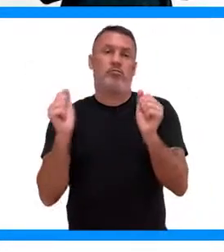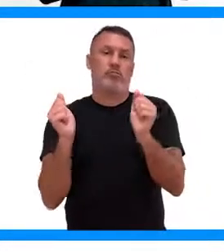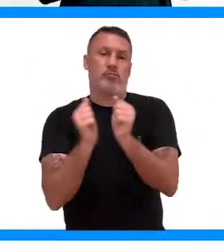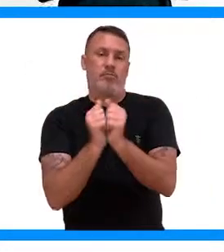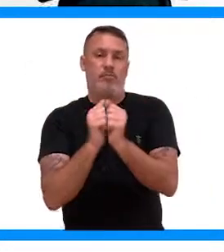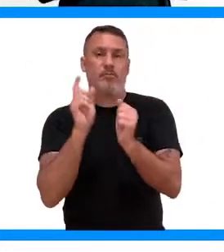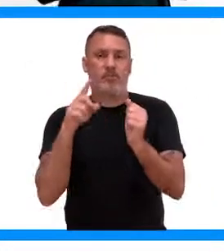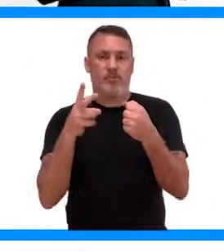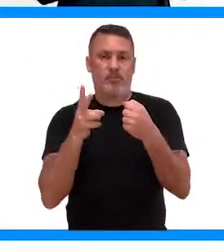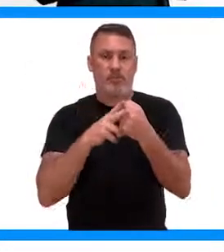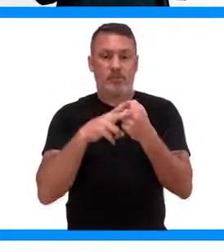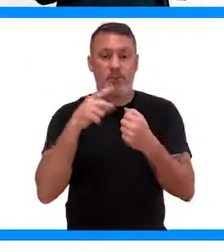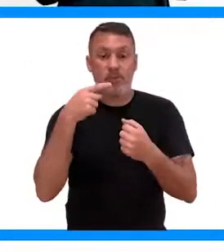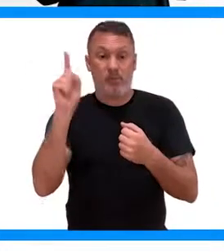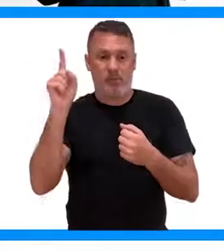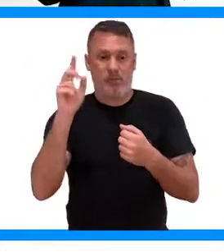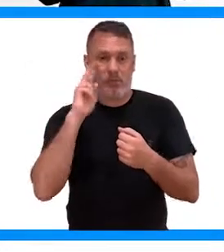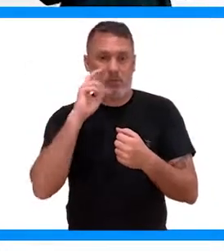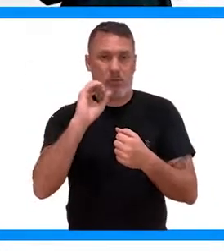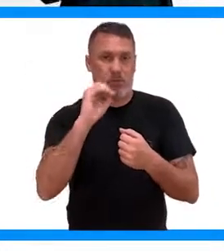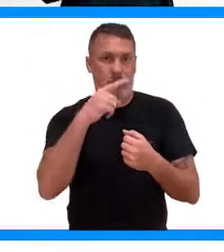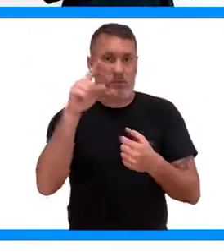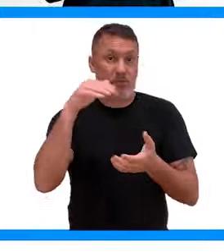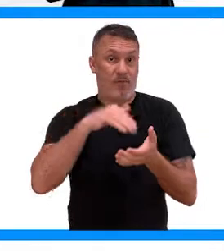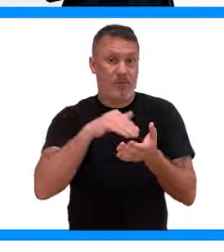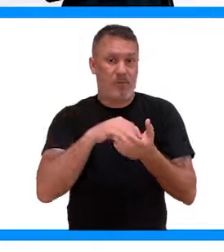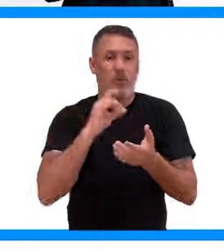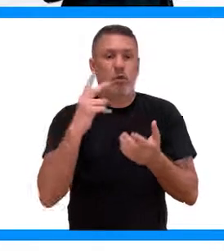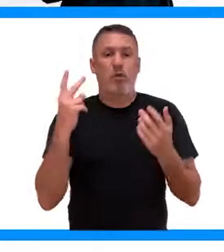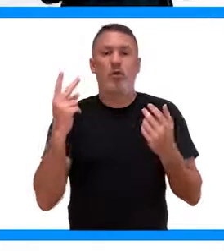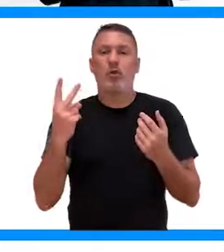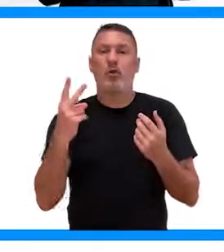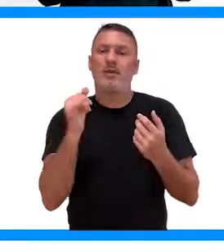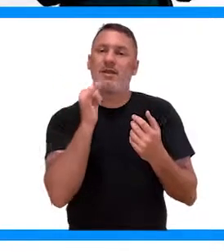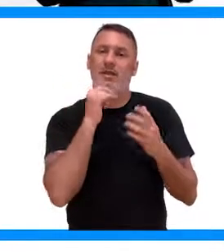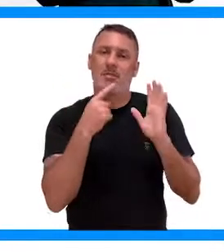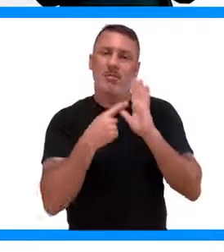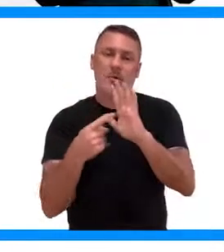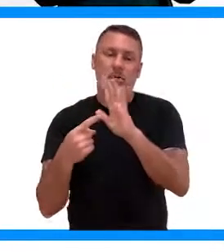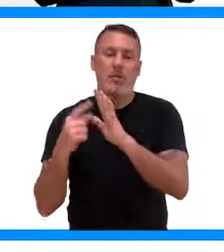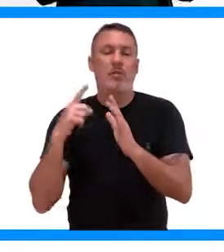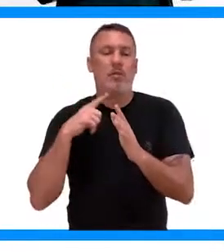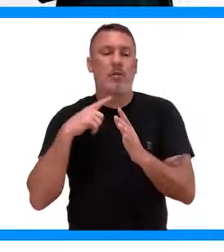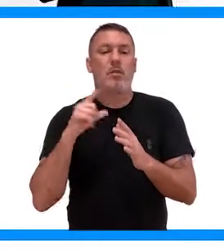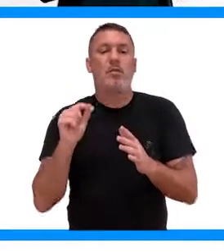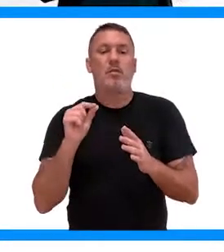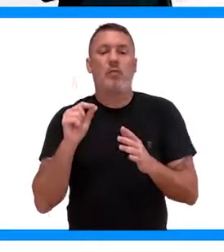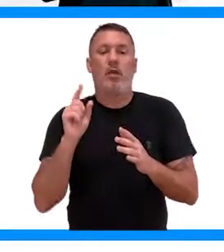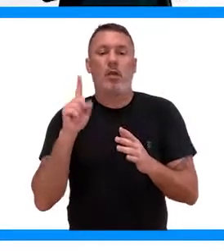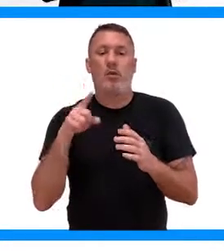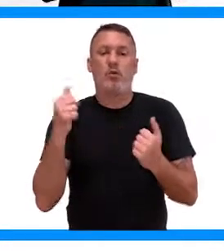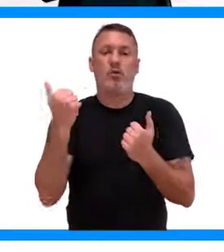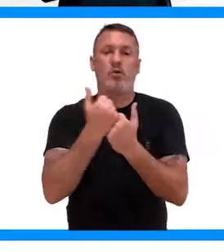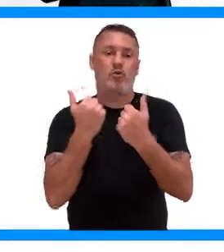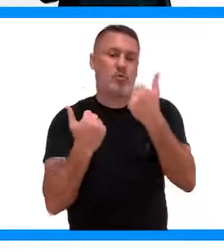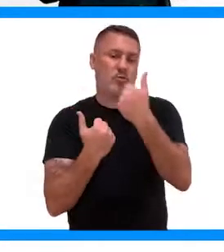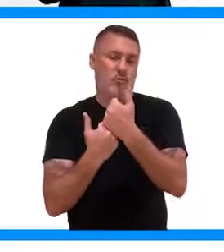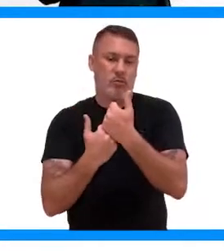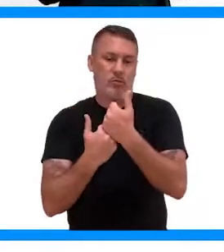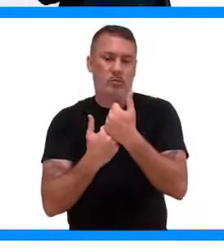ali no iniciozinho, então eu tenho que colocar o acentinho. Só nesses dois casos é que vai acontecer